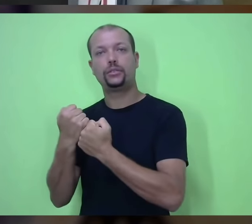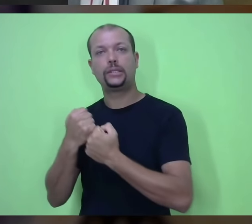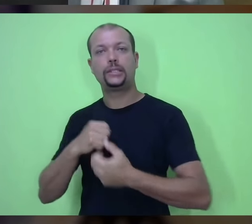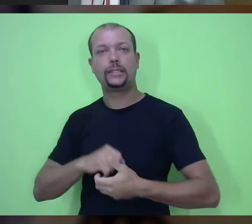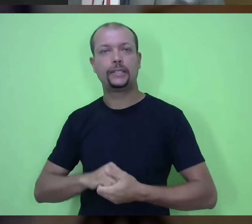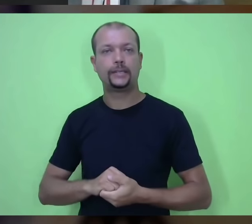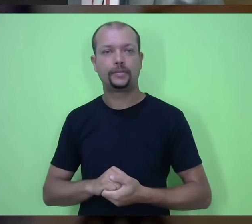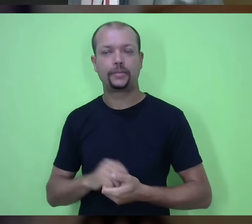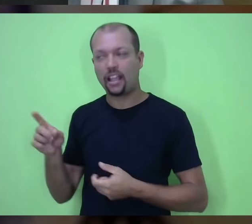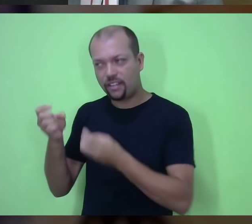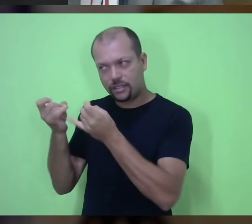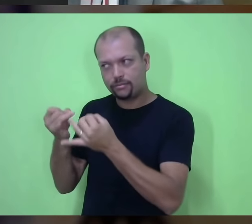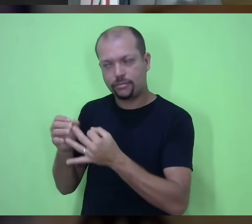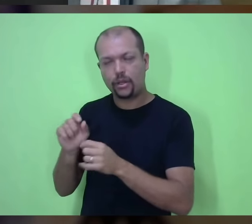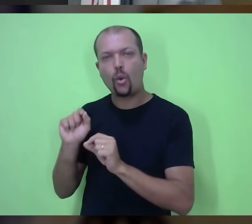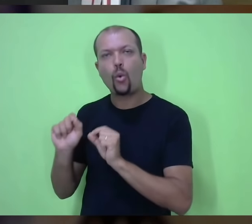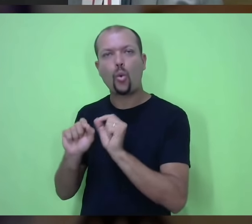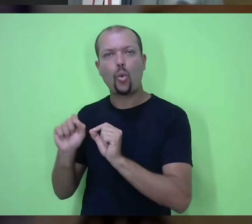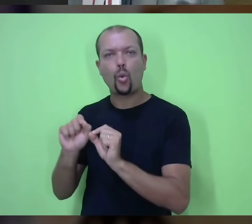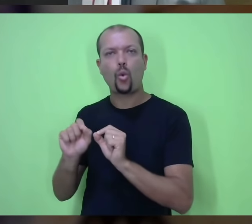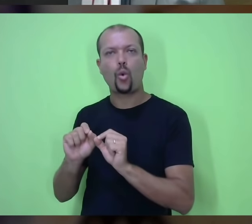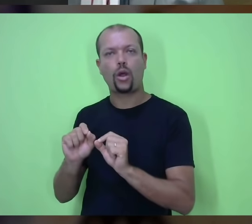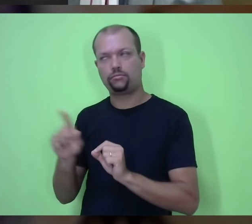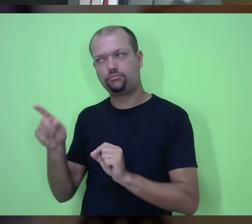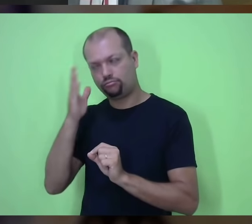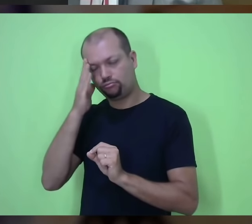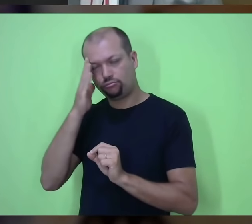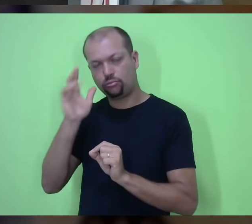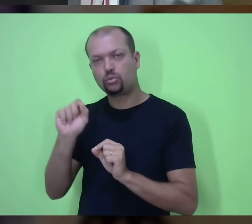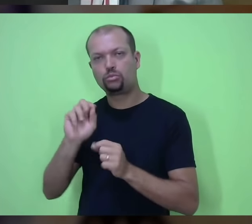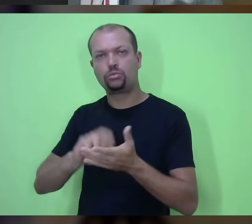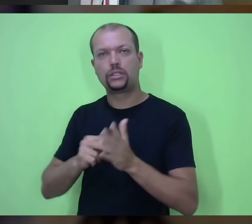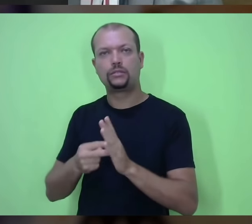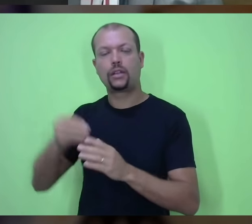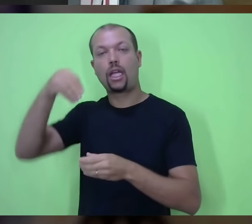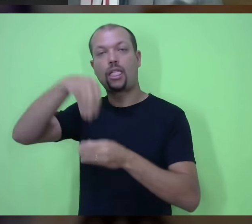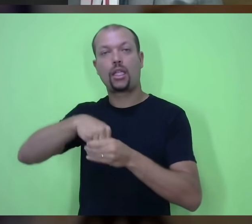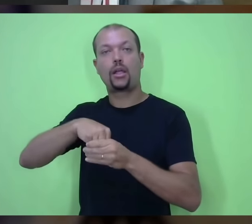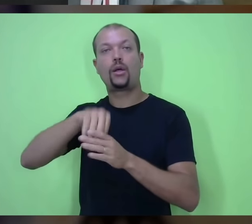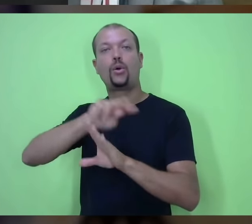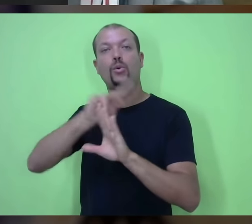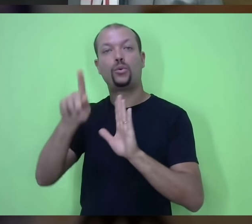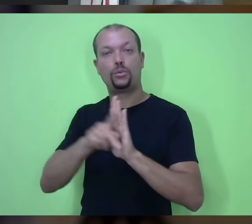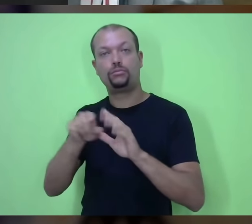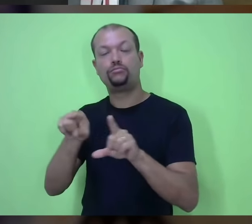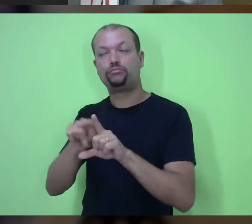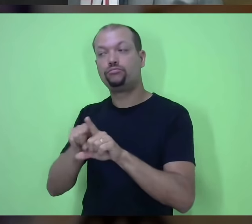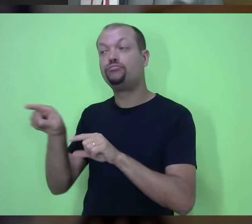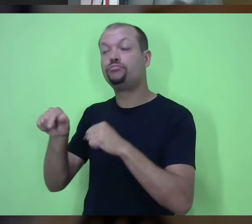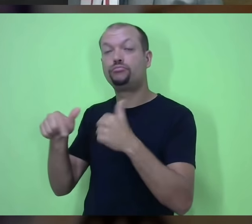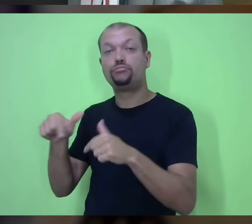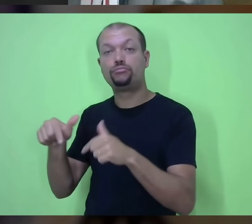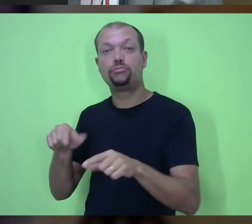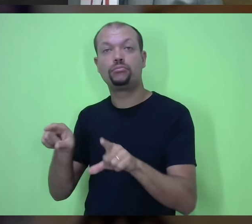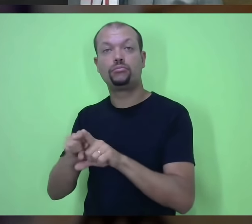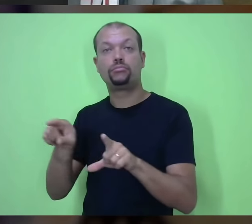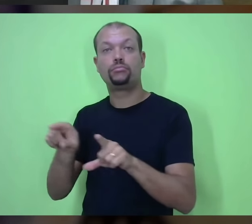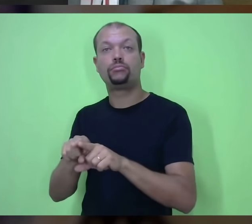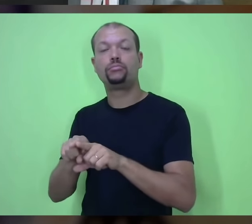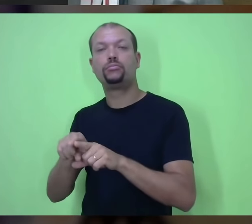na Proped, ele vai dizer o que é a Proped, prontamente aqui daqui a pouco, que é a Proped do UNASP, e também ele trabalha